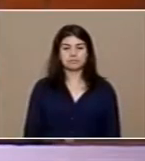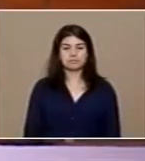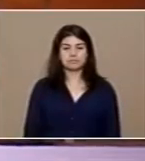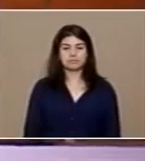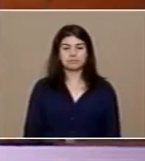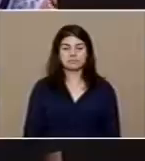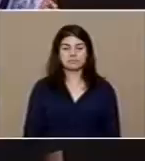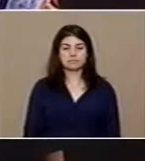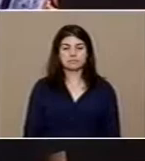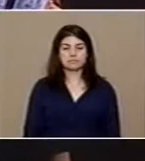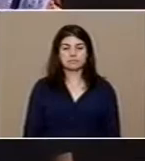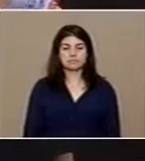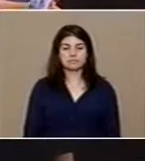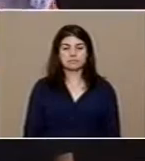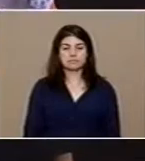E